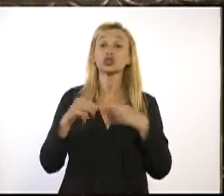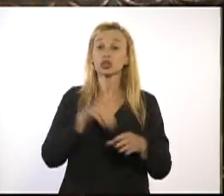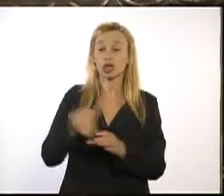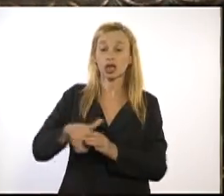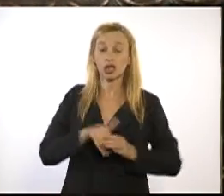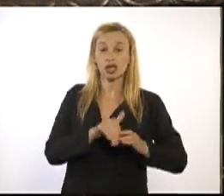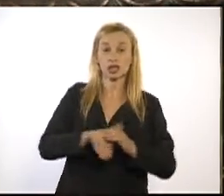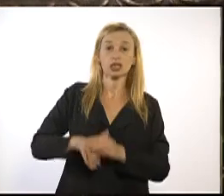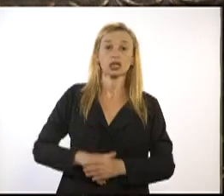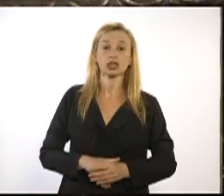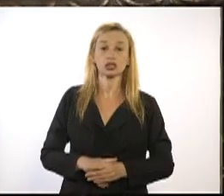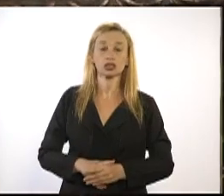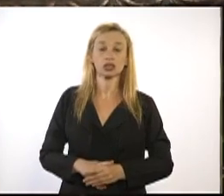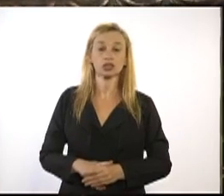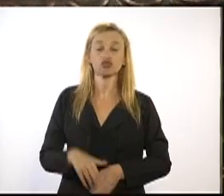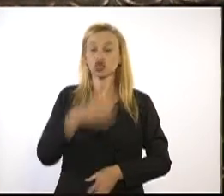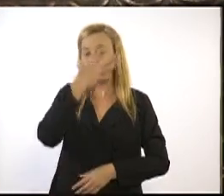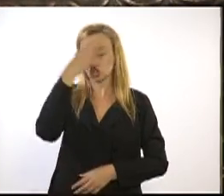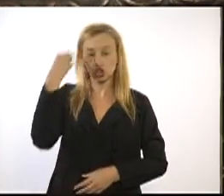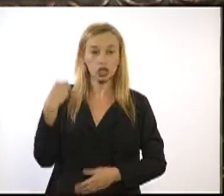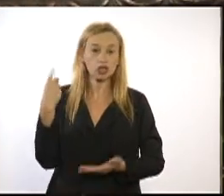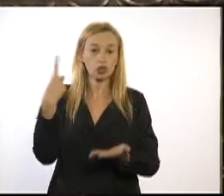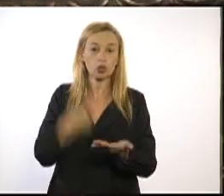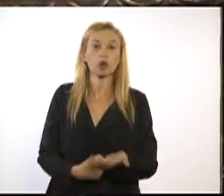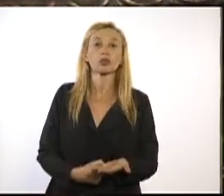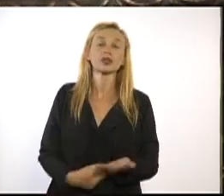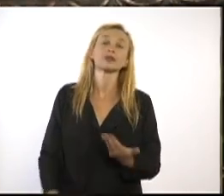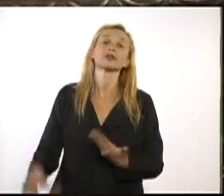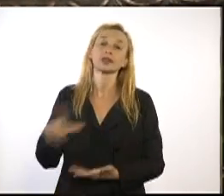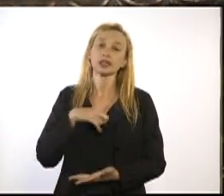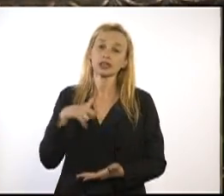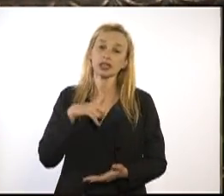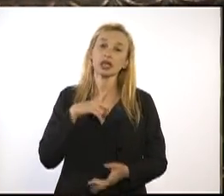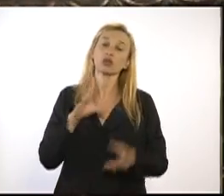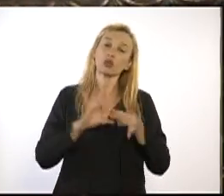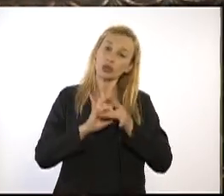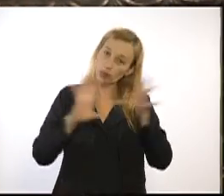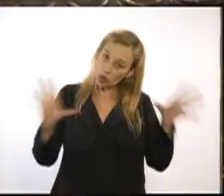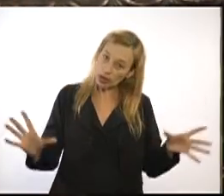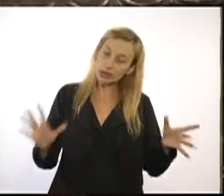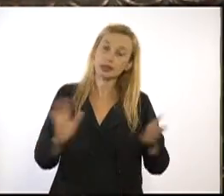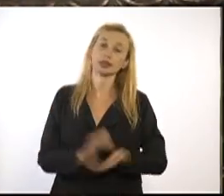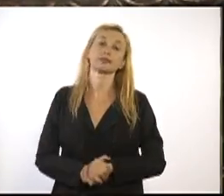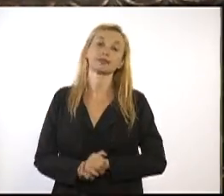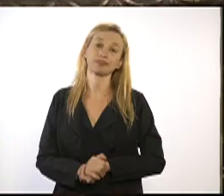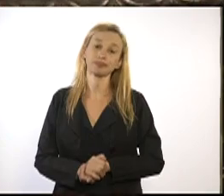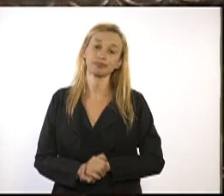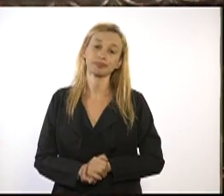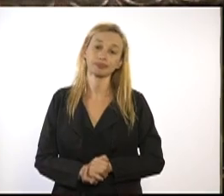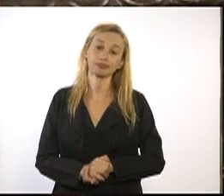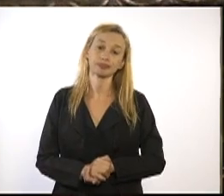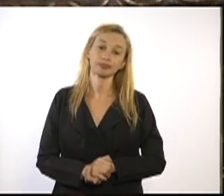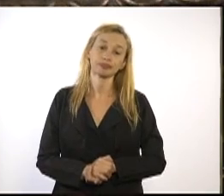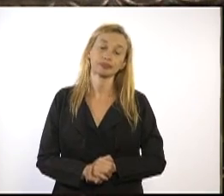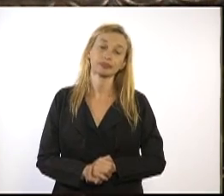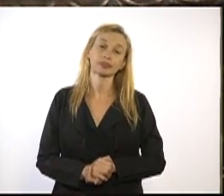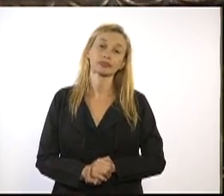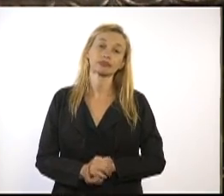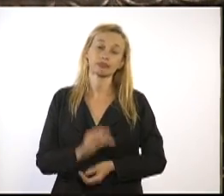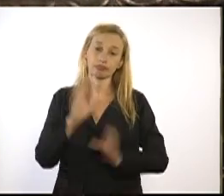totalmente os compromissos que têm com a democracia e com o